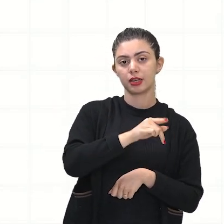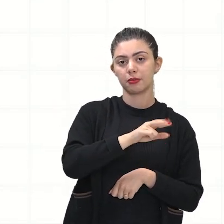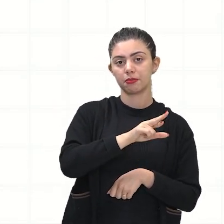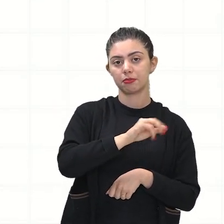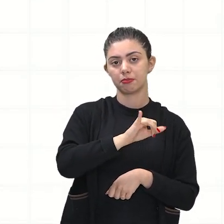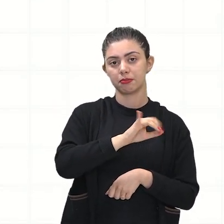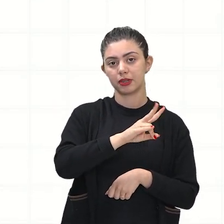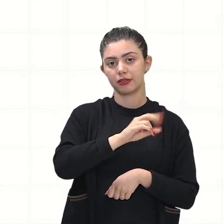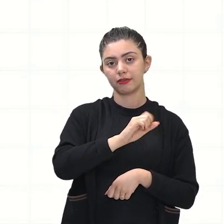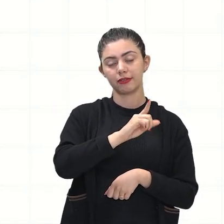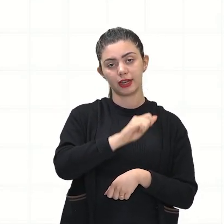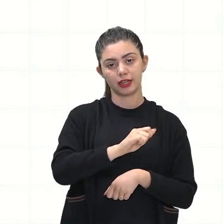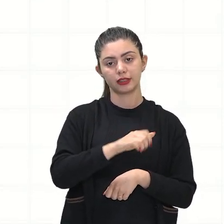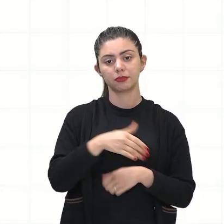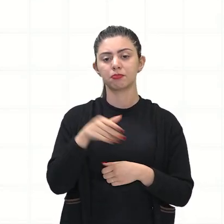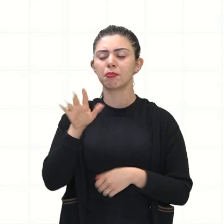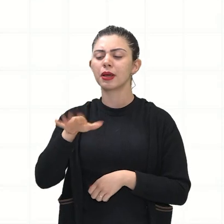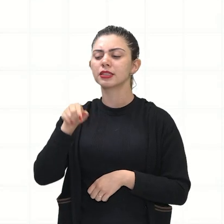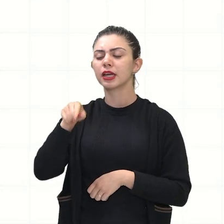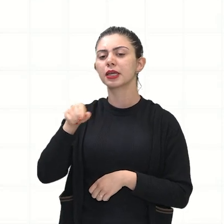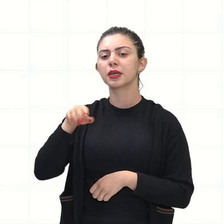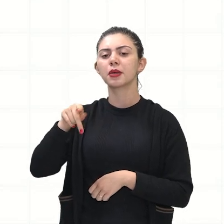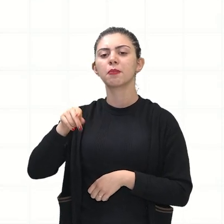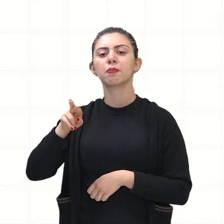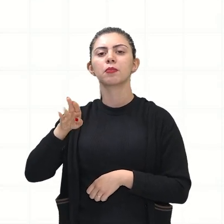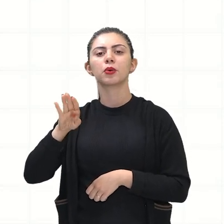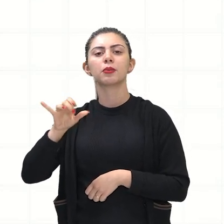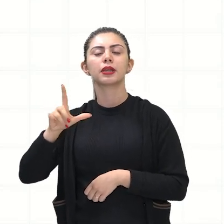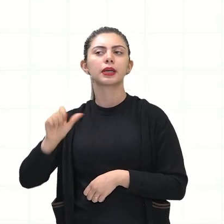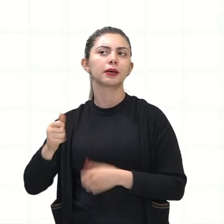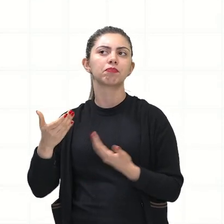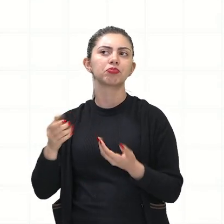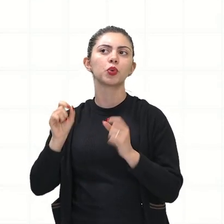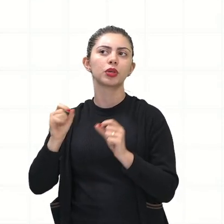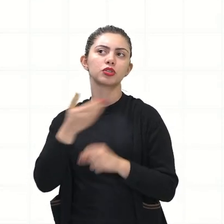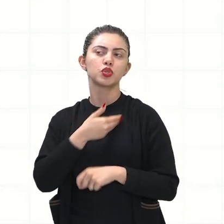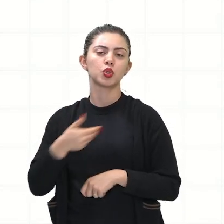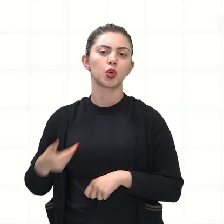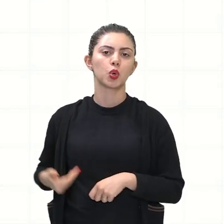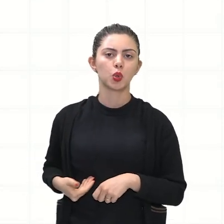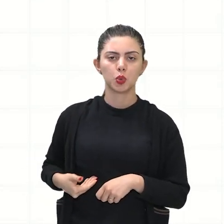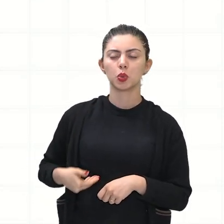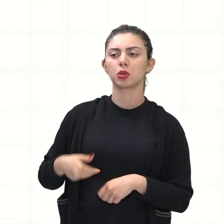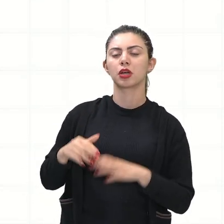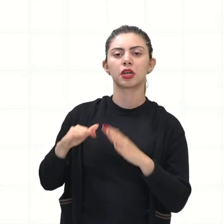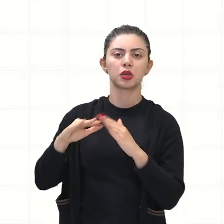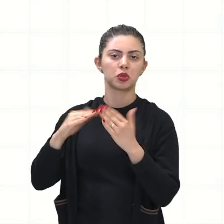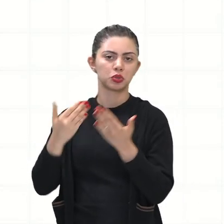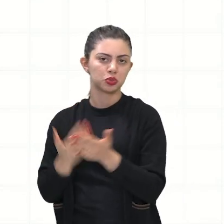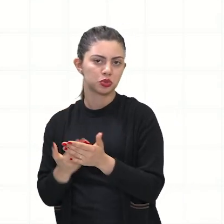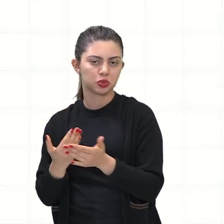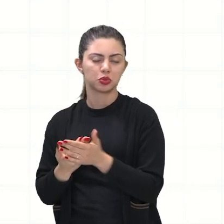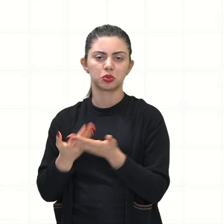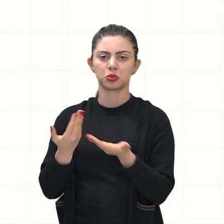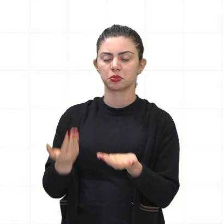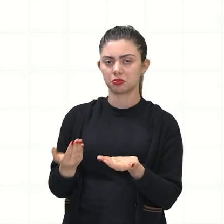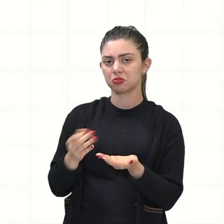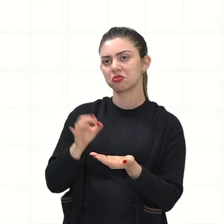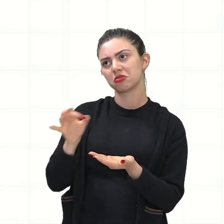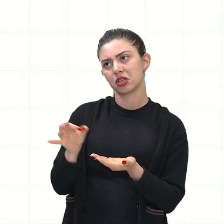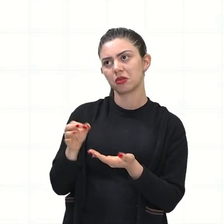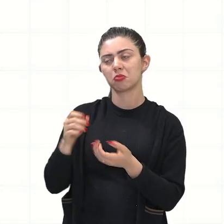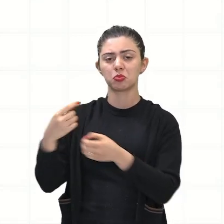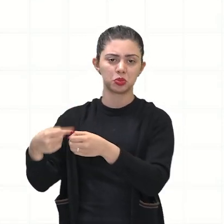privada. Esfera pública seria o quê? Escola, mundo, congresso, de